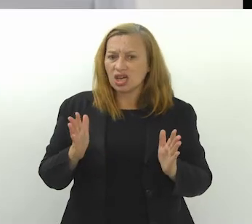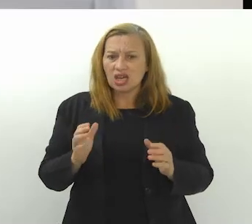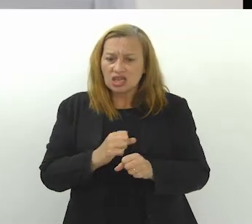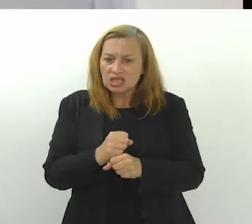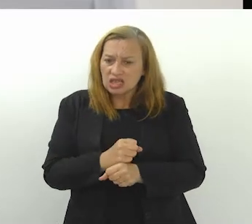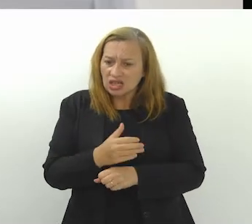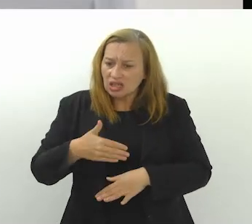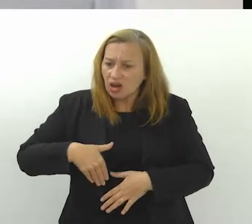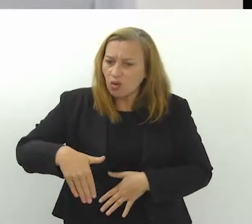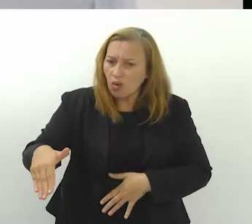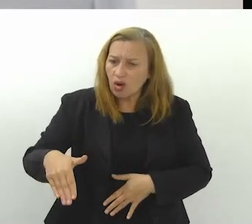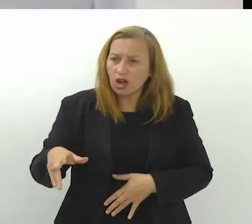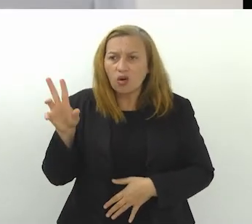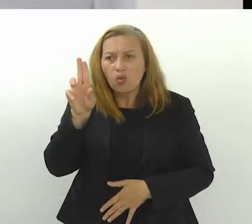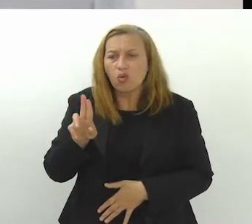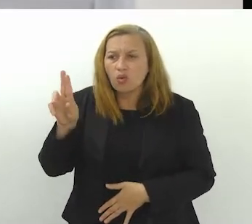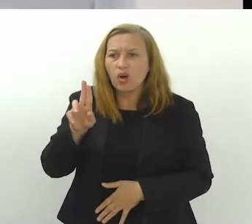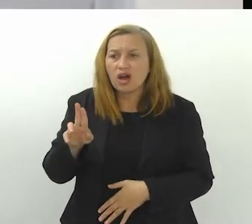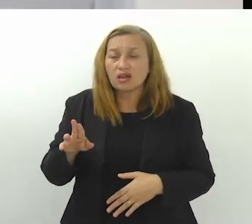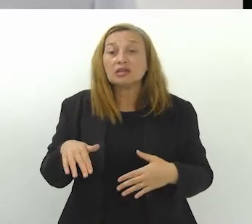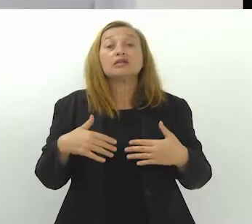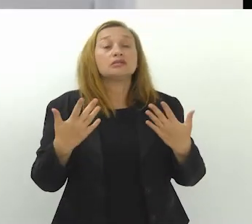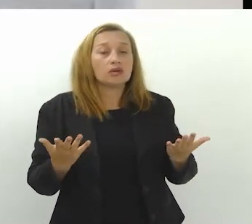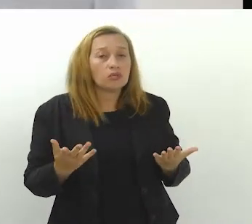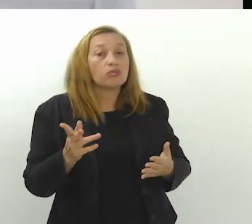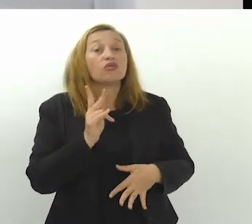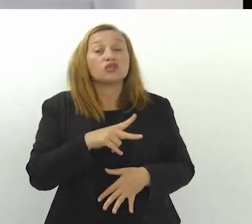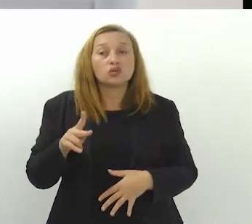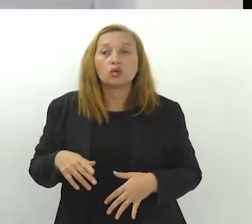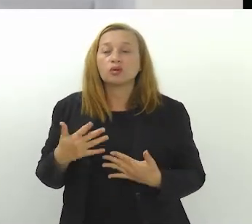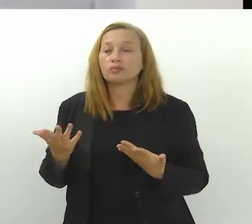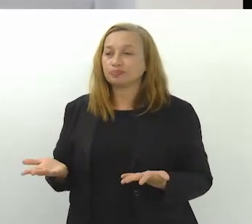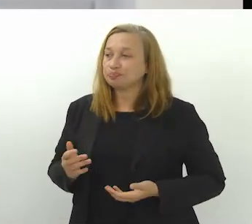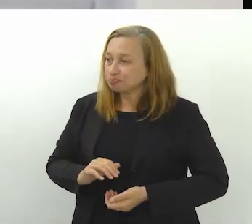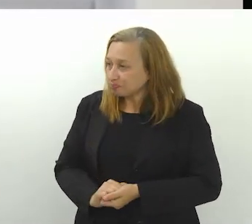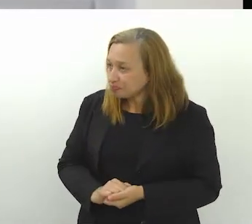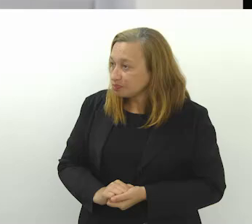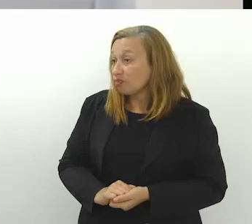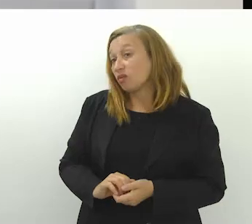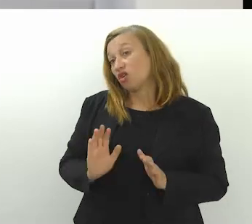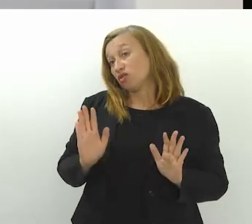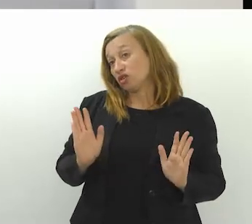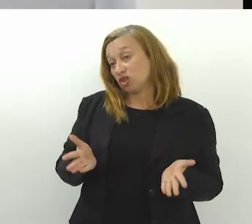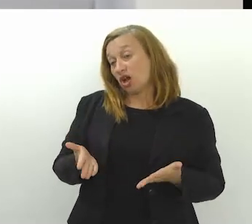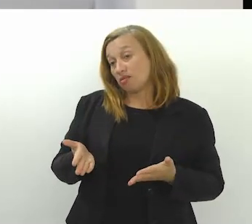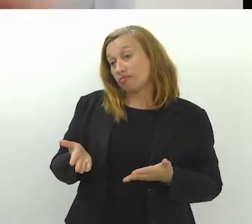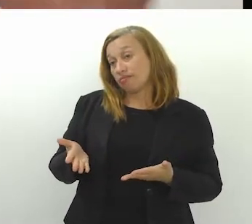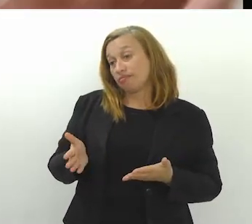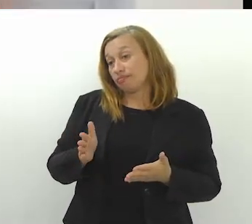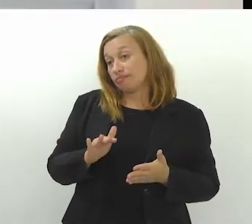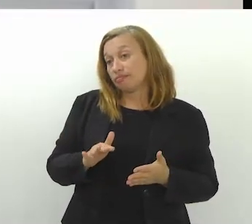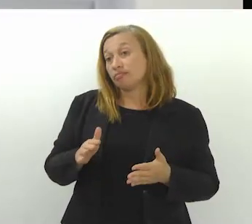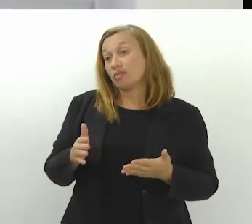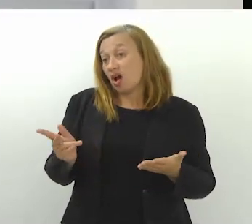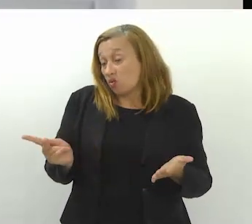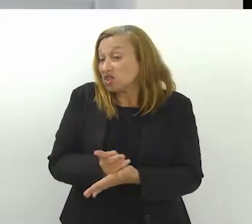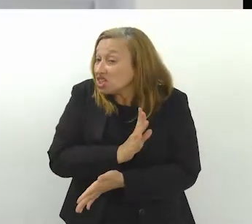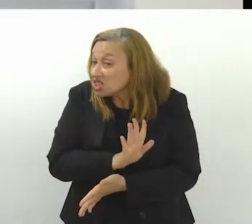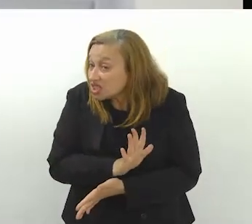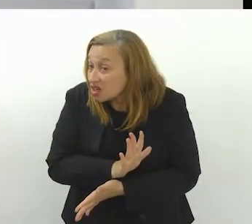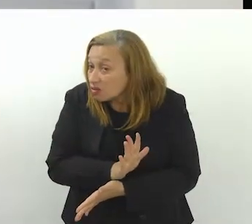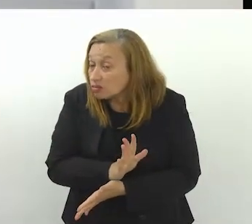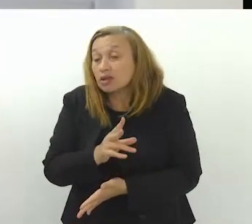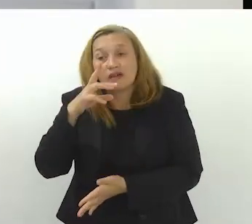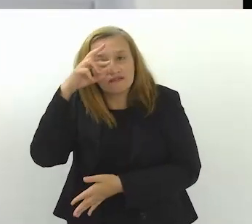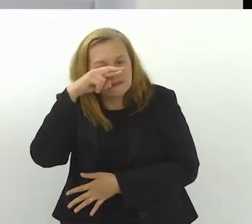professor? E aí que eu acho assim, no que já passou, você tem de, evidentemente,